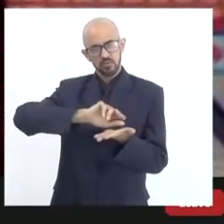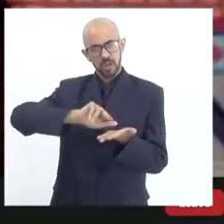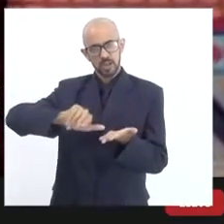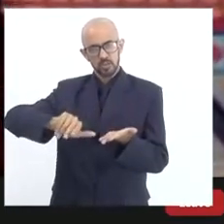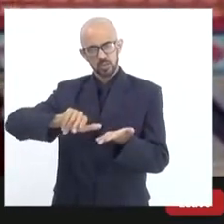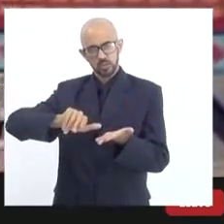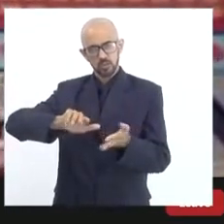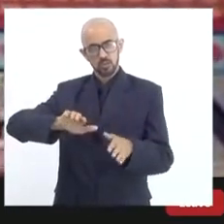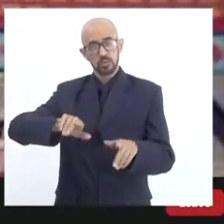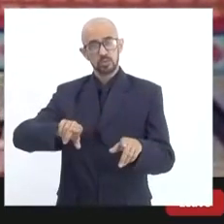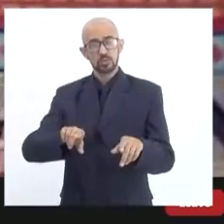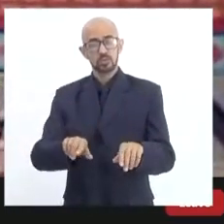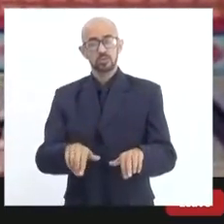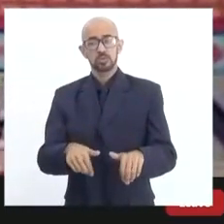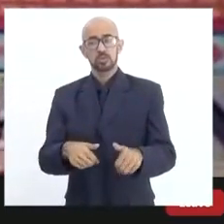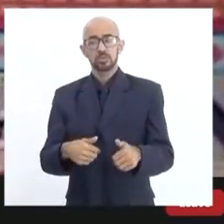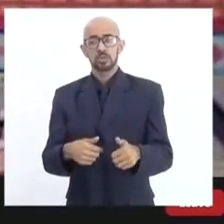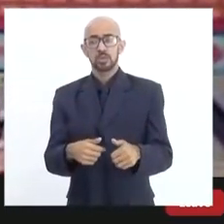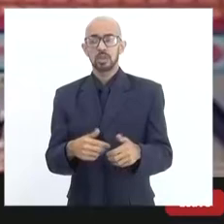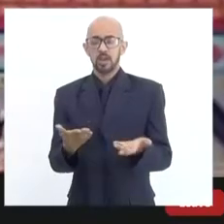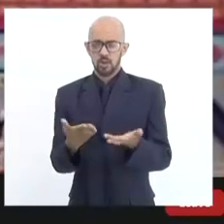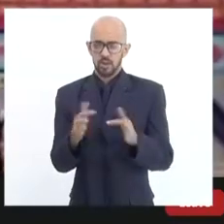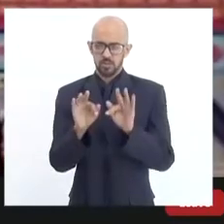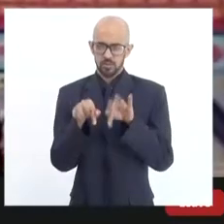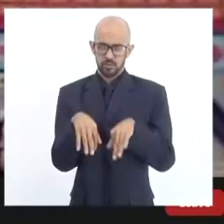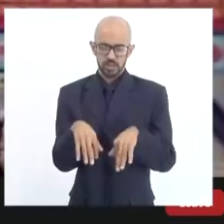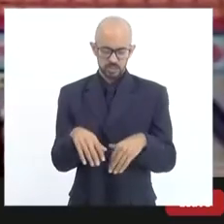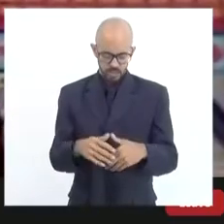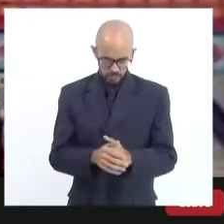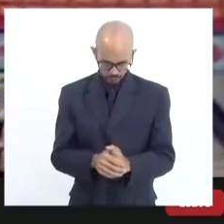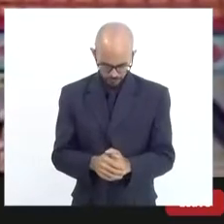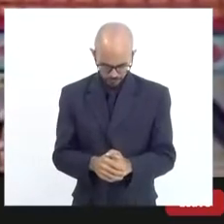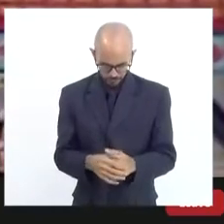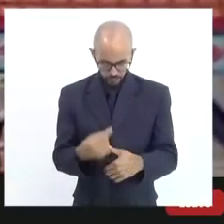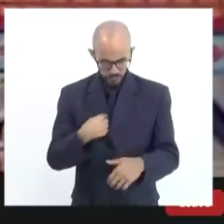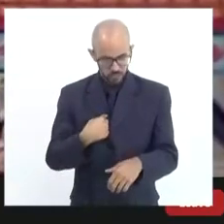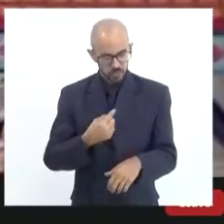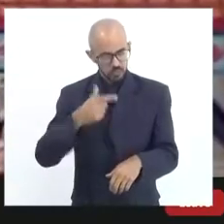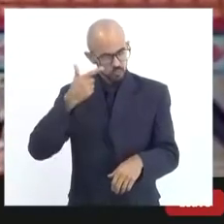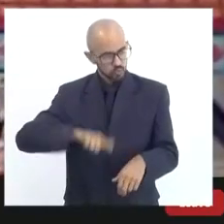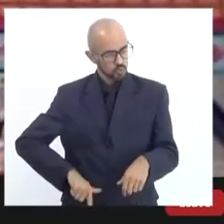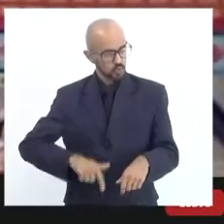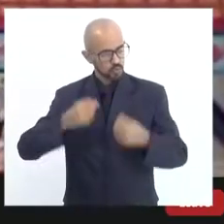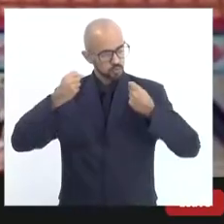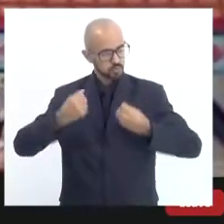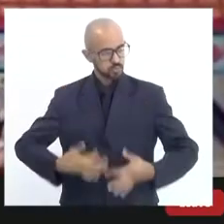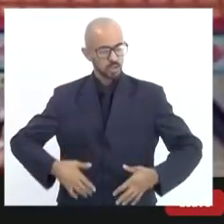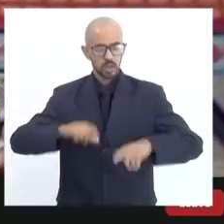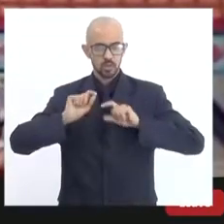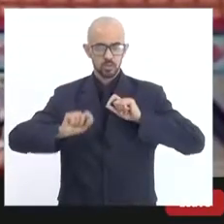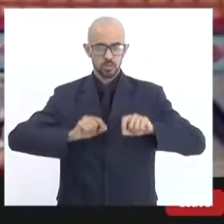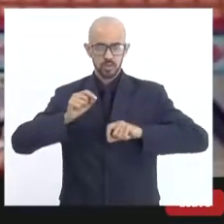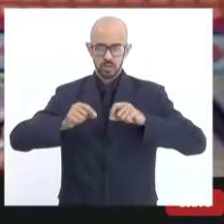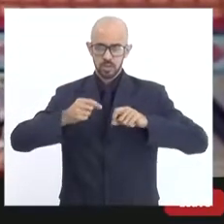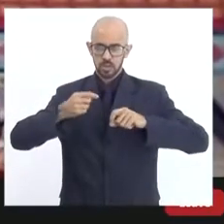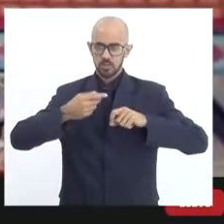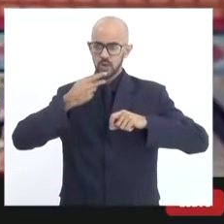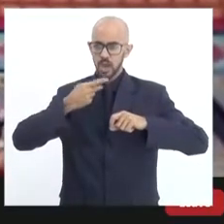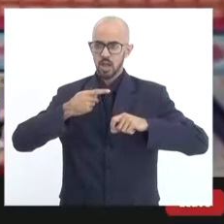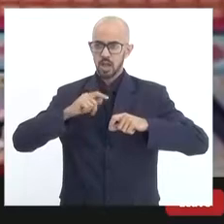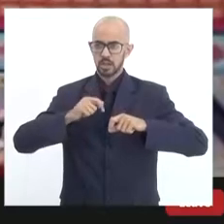E, já caminhando para o final da minha fala, eu venho reiteradamente aqui dizendo que é preciso que